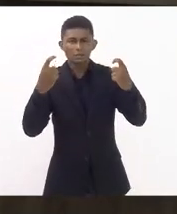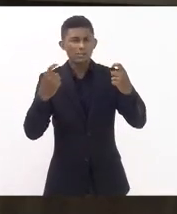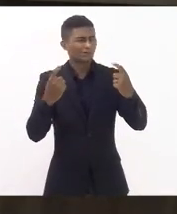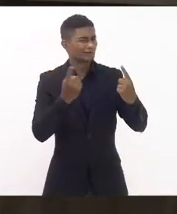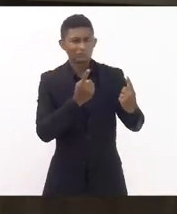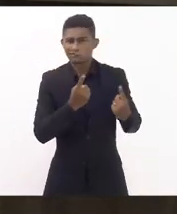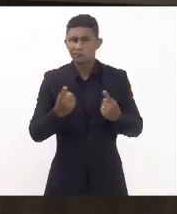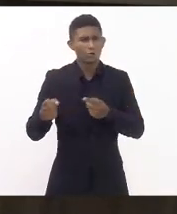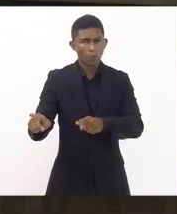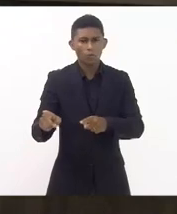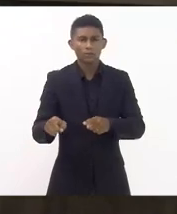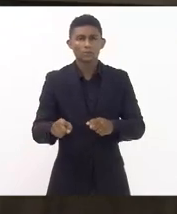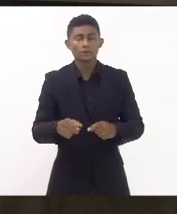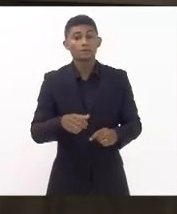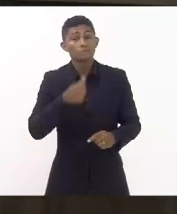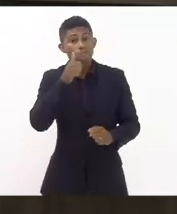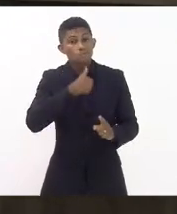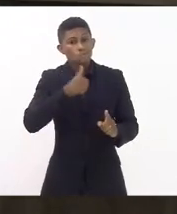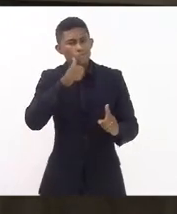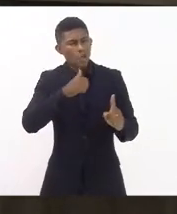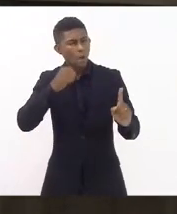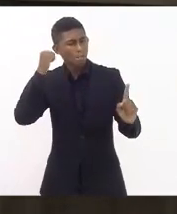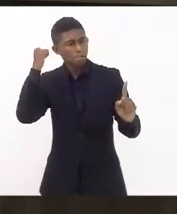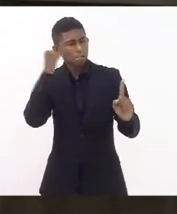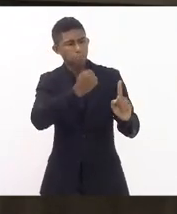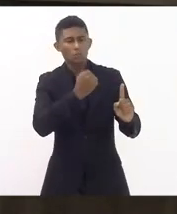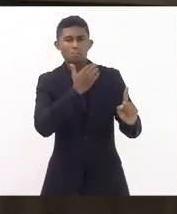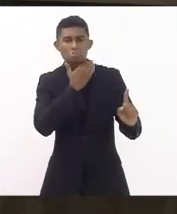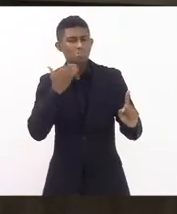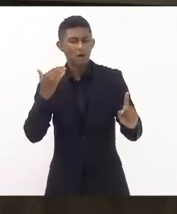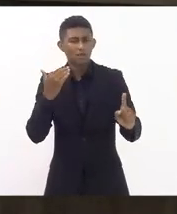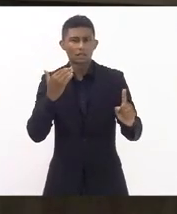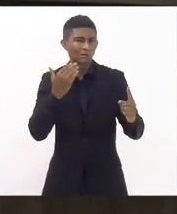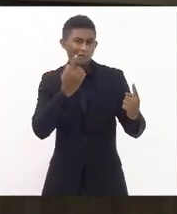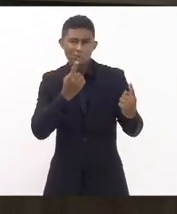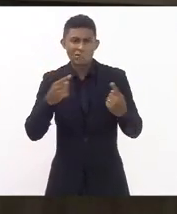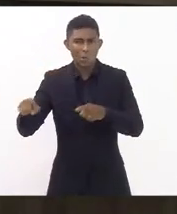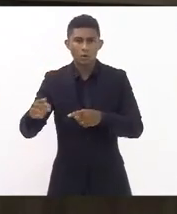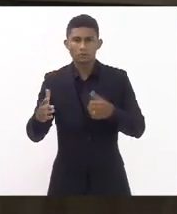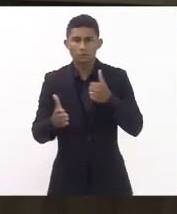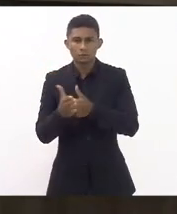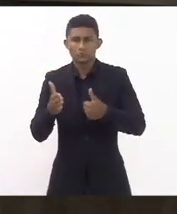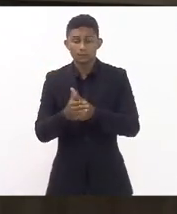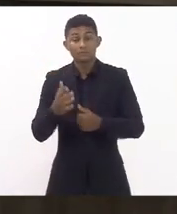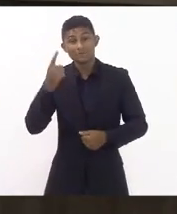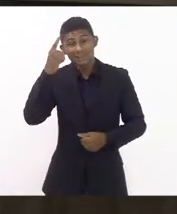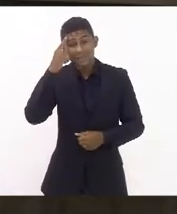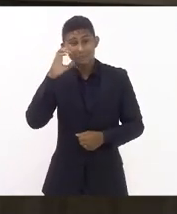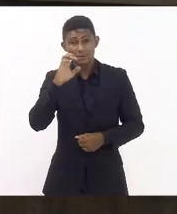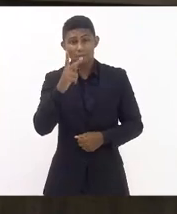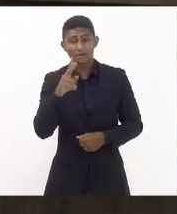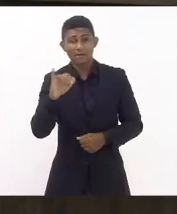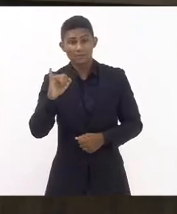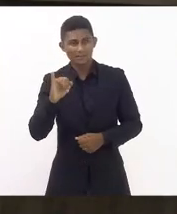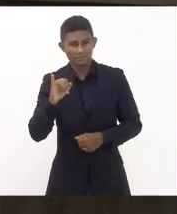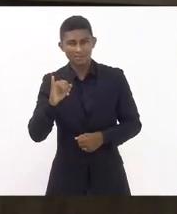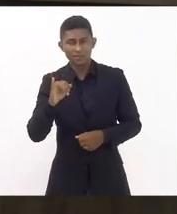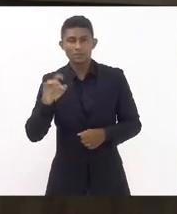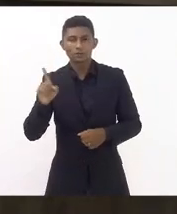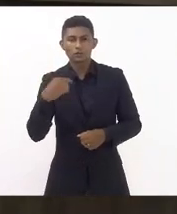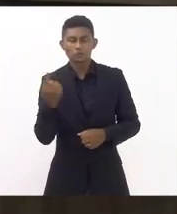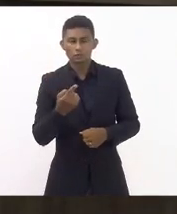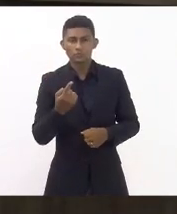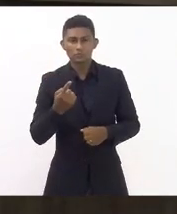presidente, ao feminicídio. Nós participamos juntas da CPI do feminicídio, justamente